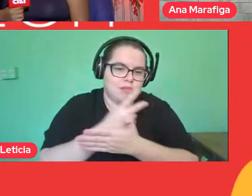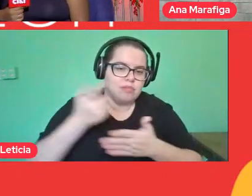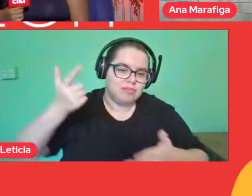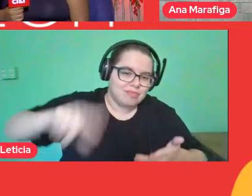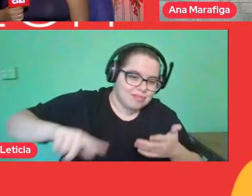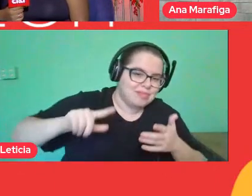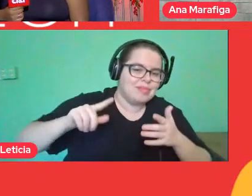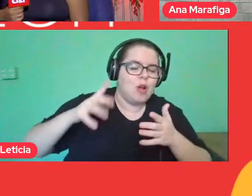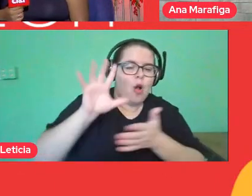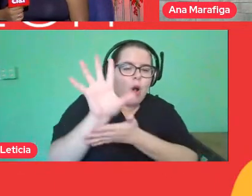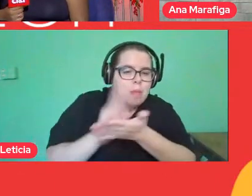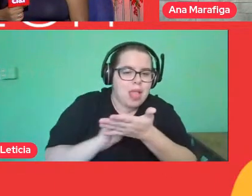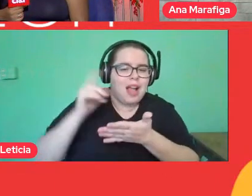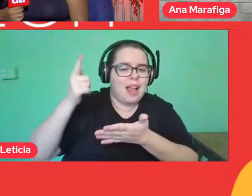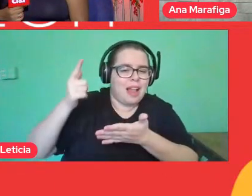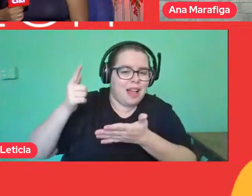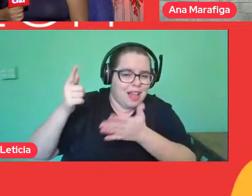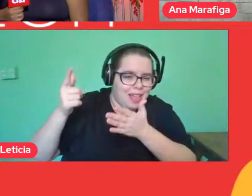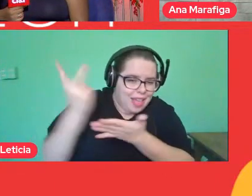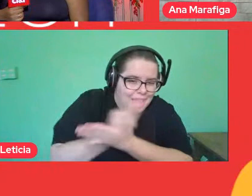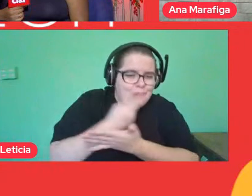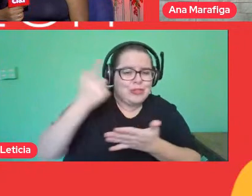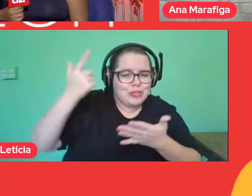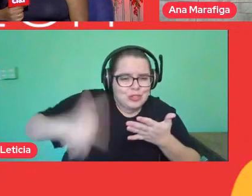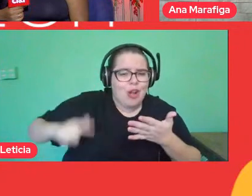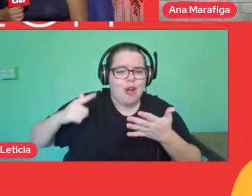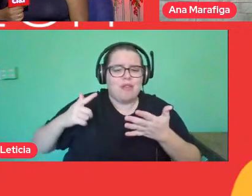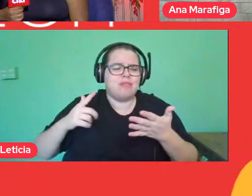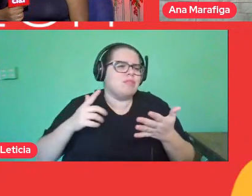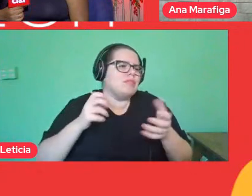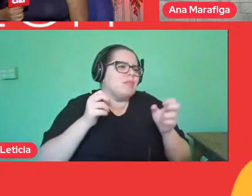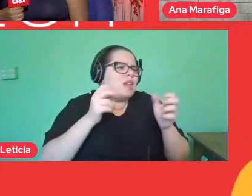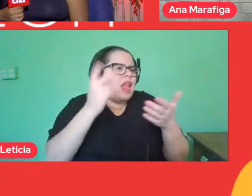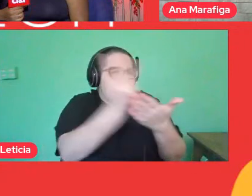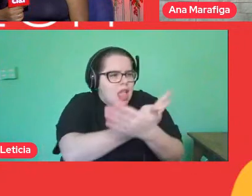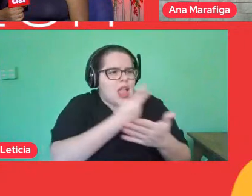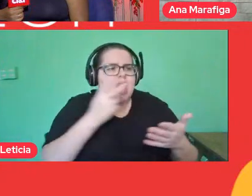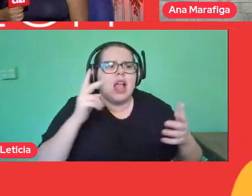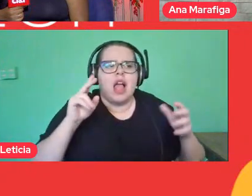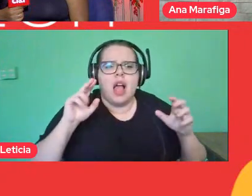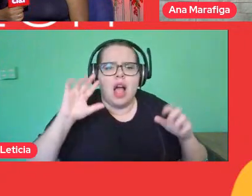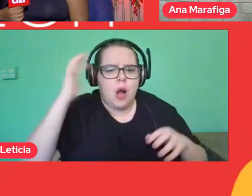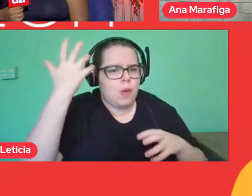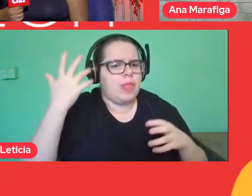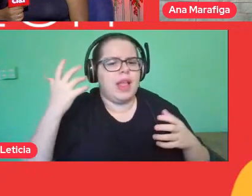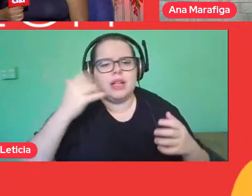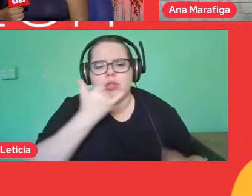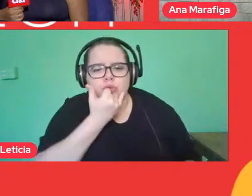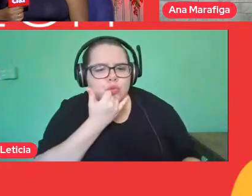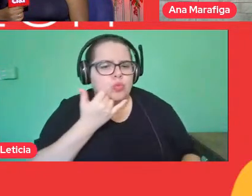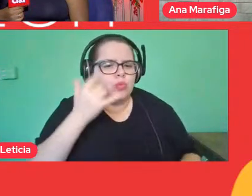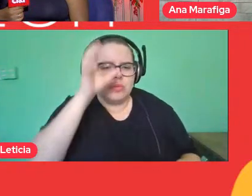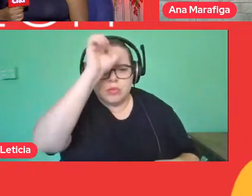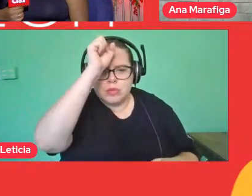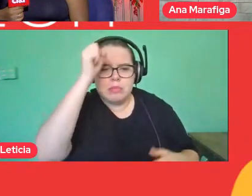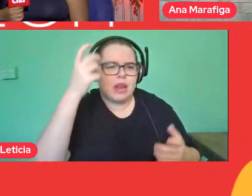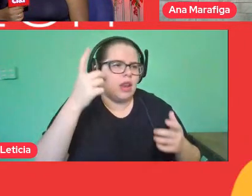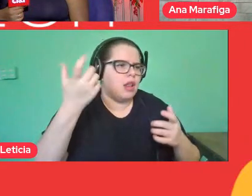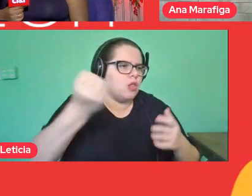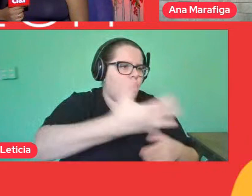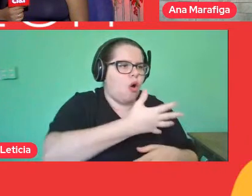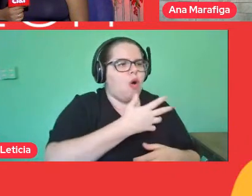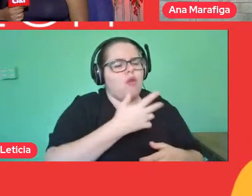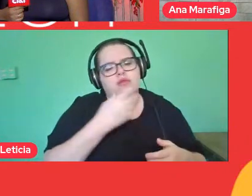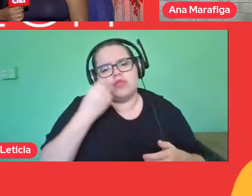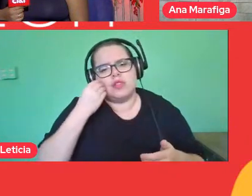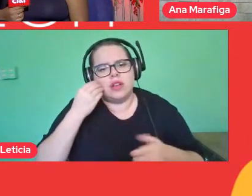você quer ser aquele líder que, poxa, errei mesmo, acontece, o que eu vou fazer agora de diferente, como é que